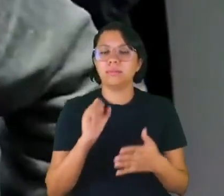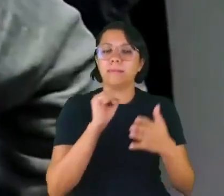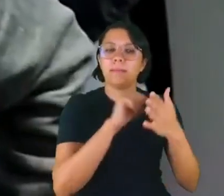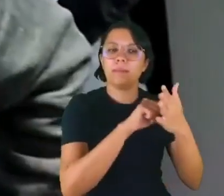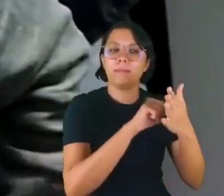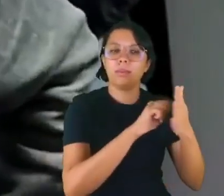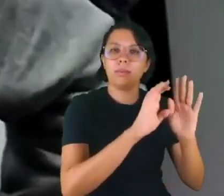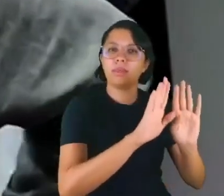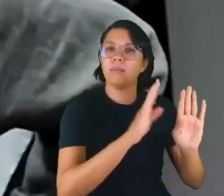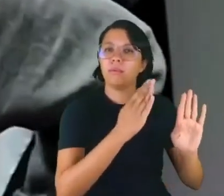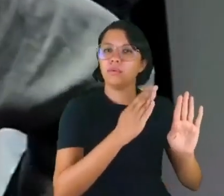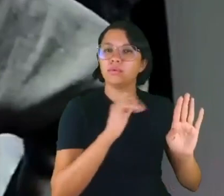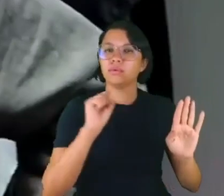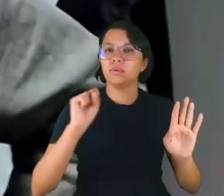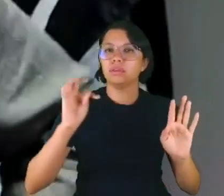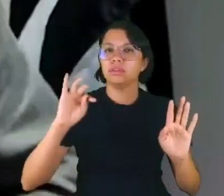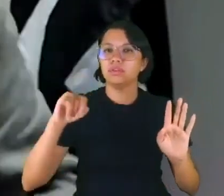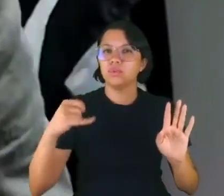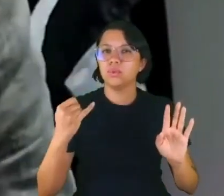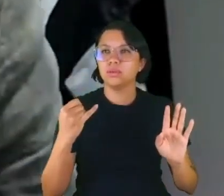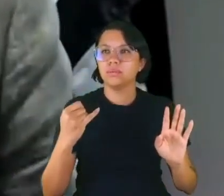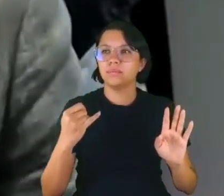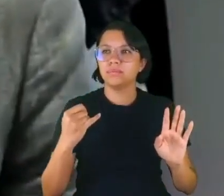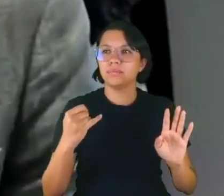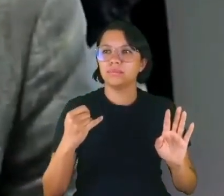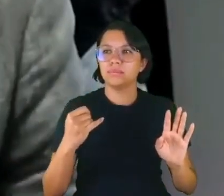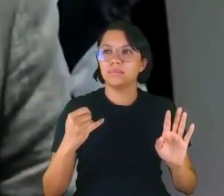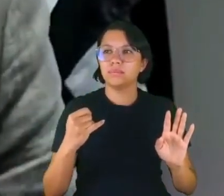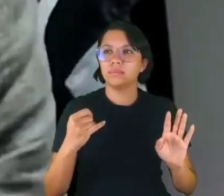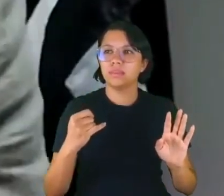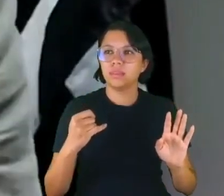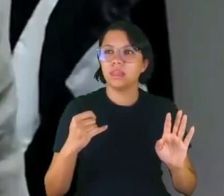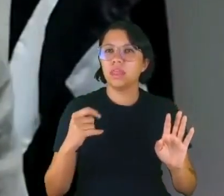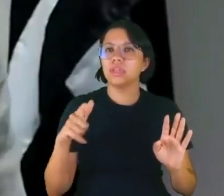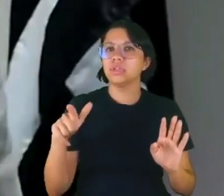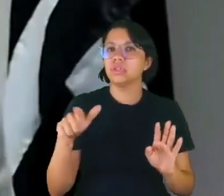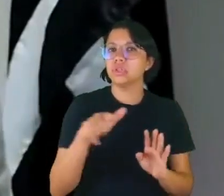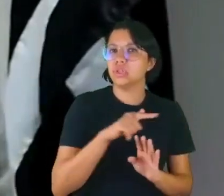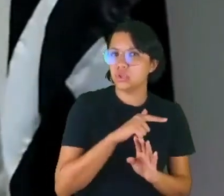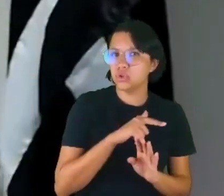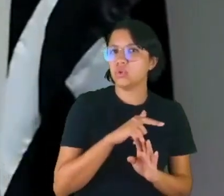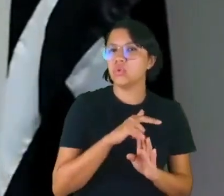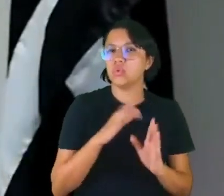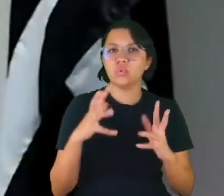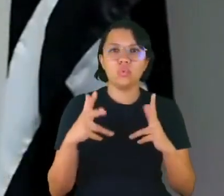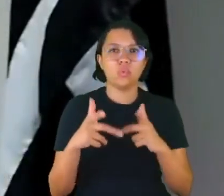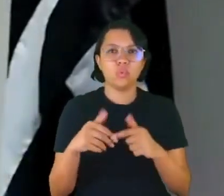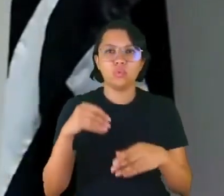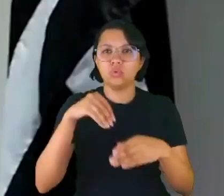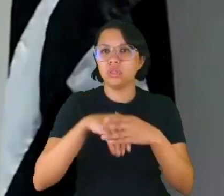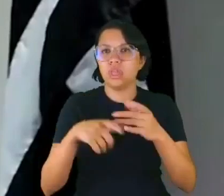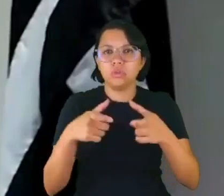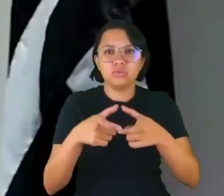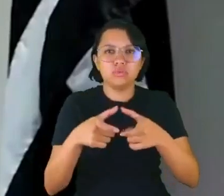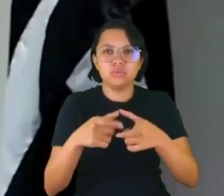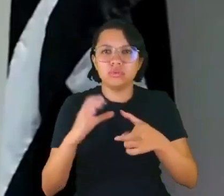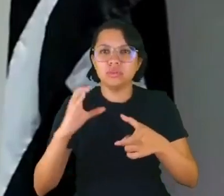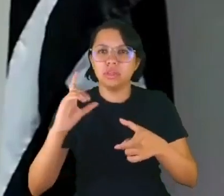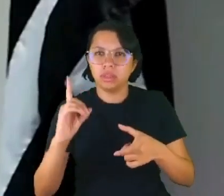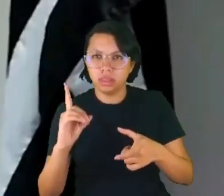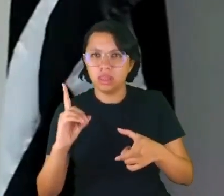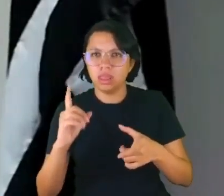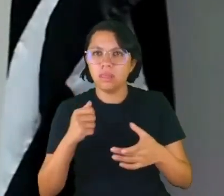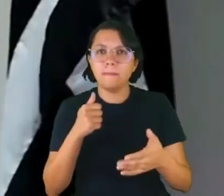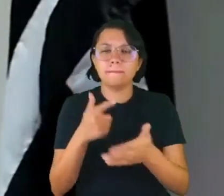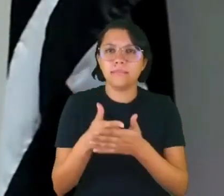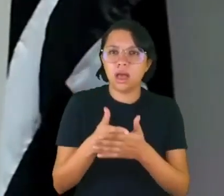direito autoral tem que ser preservado, pague-se o direito autoral dele. E, coitado, ele não viu o dinheiro chegar. Mas, ainda assim, ele ficou